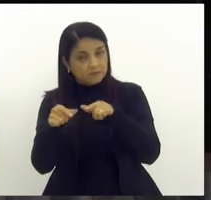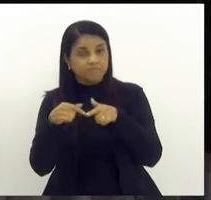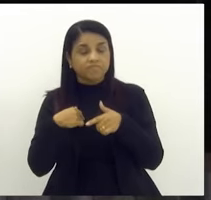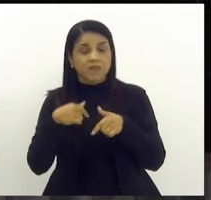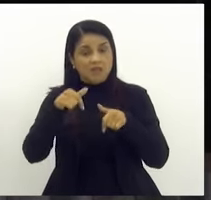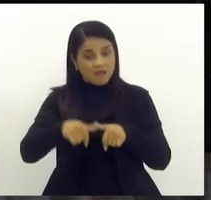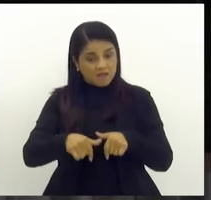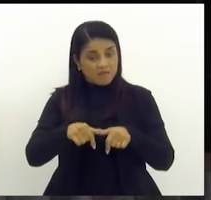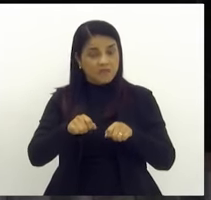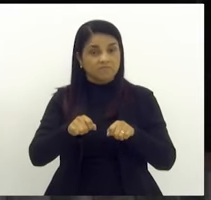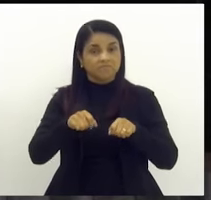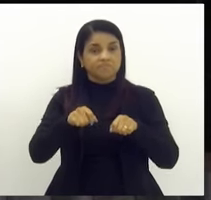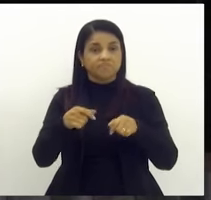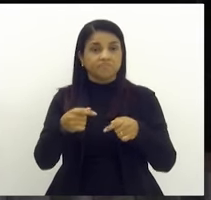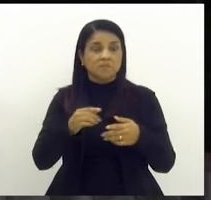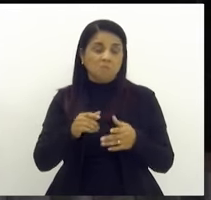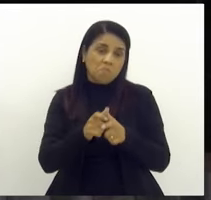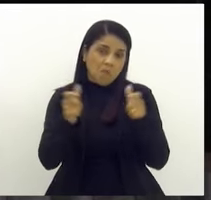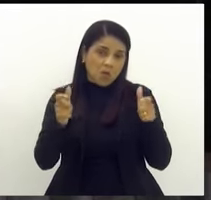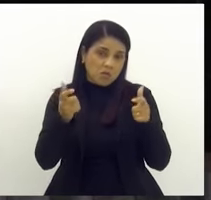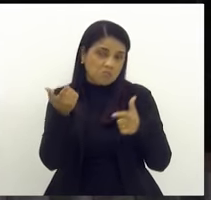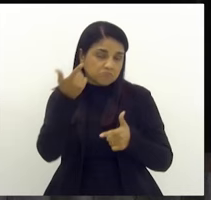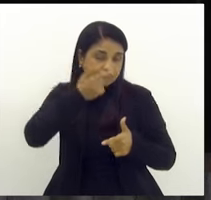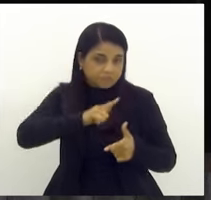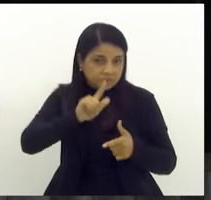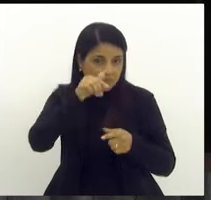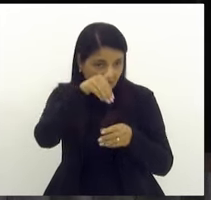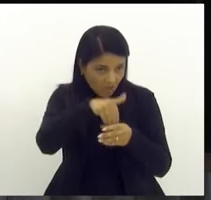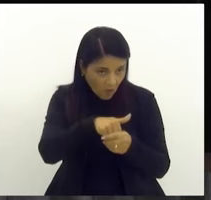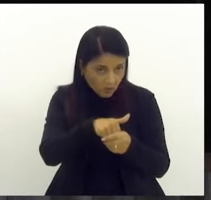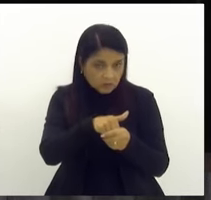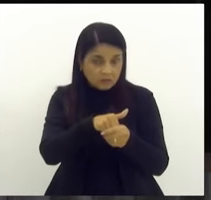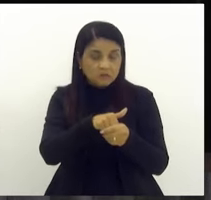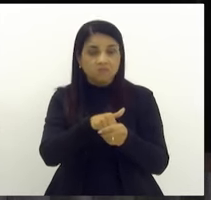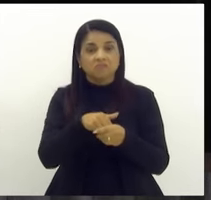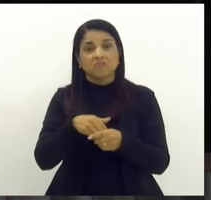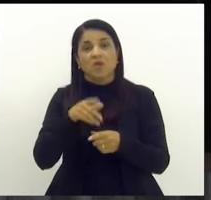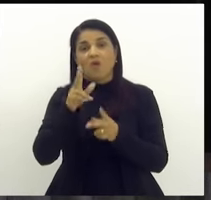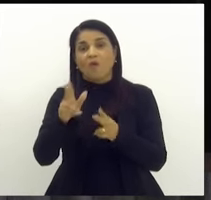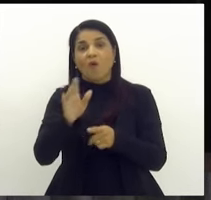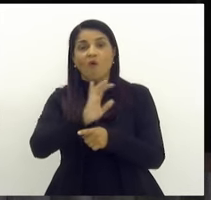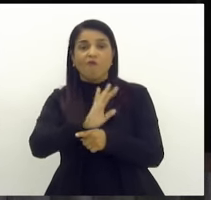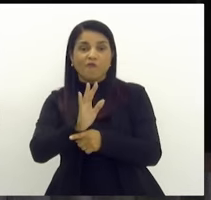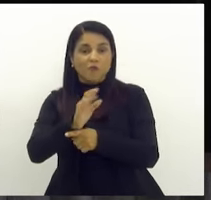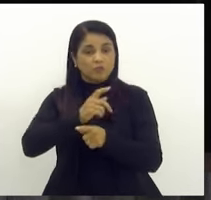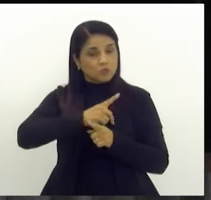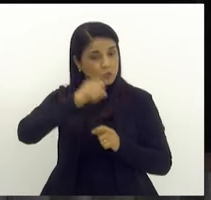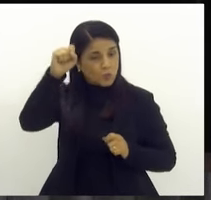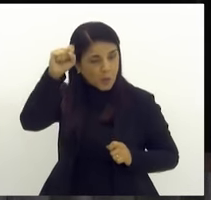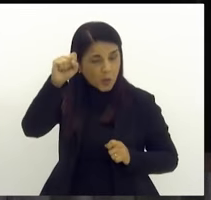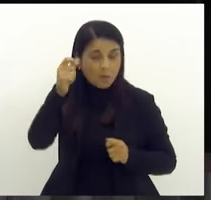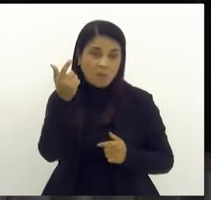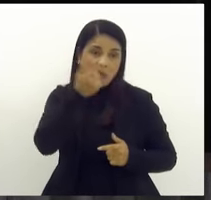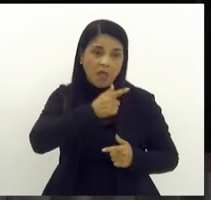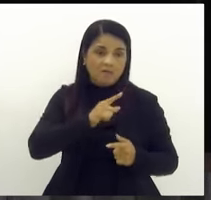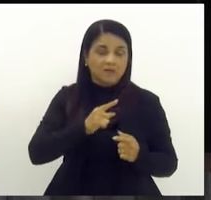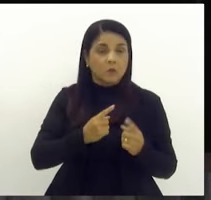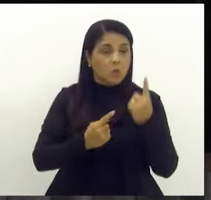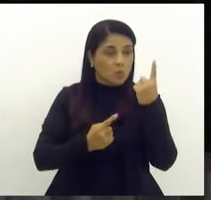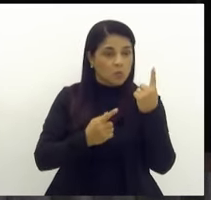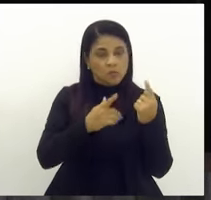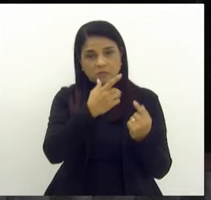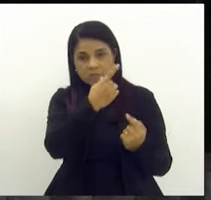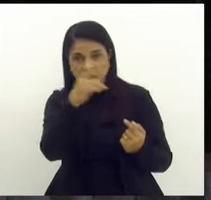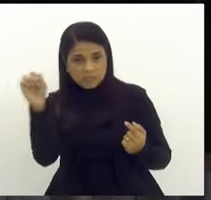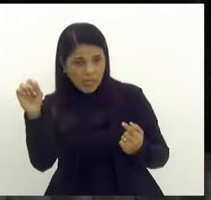maioria ganha e a verdade não só no filme né National Kid Superhomem que um ganhava de 100 né mas aqui não aqui